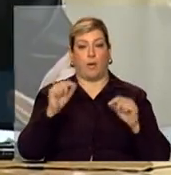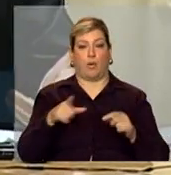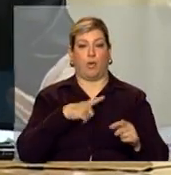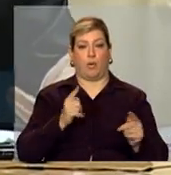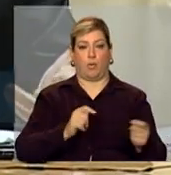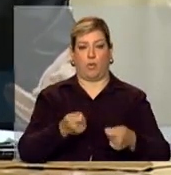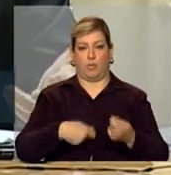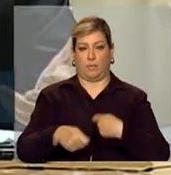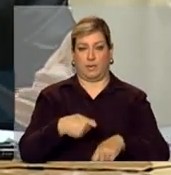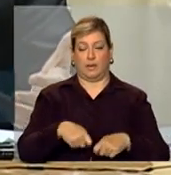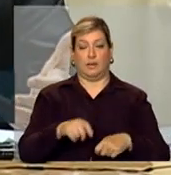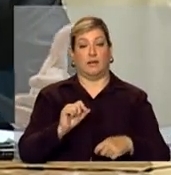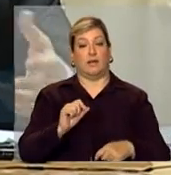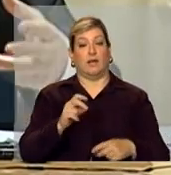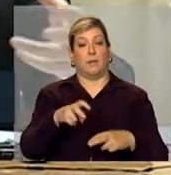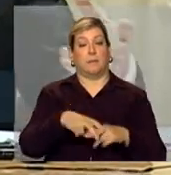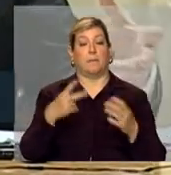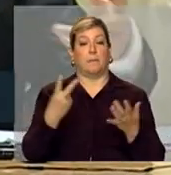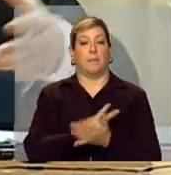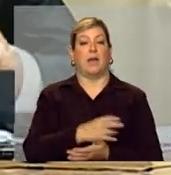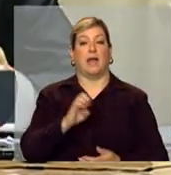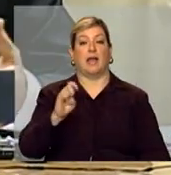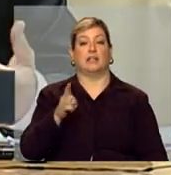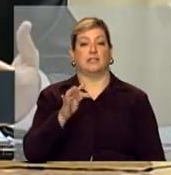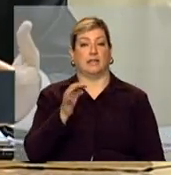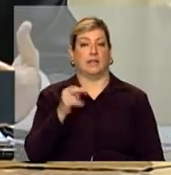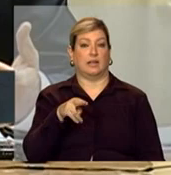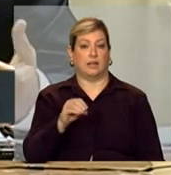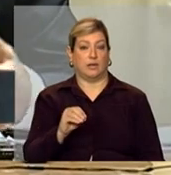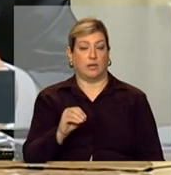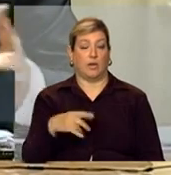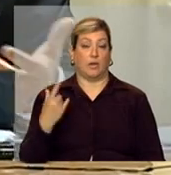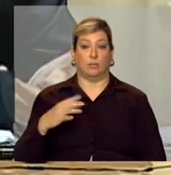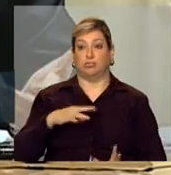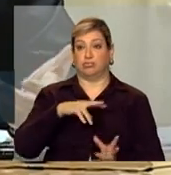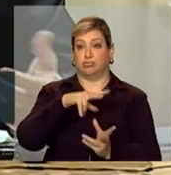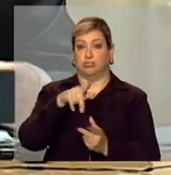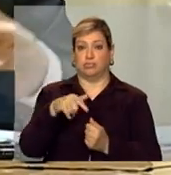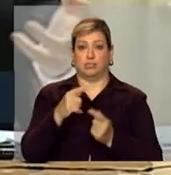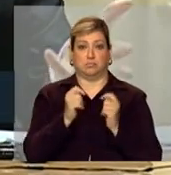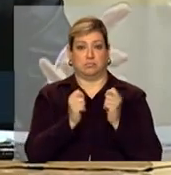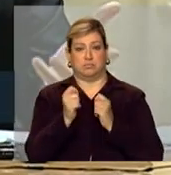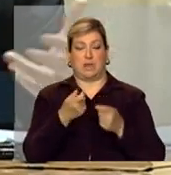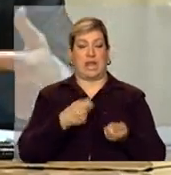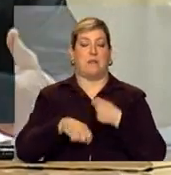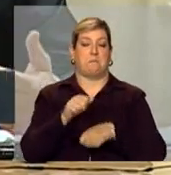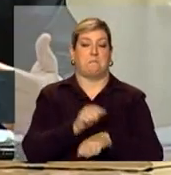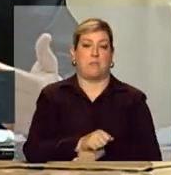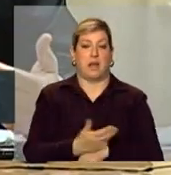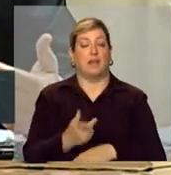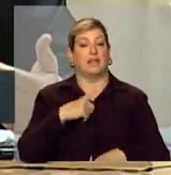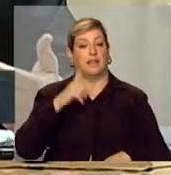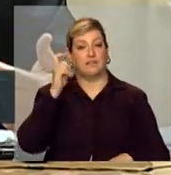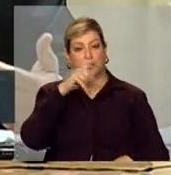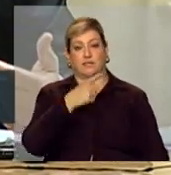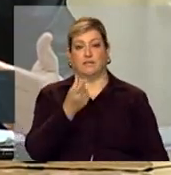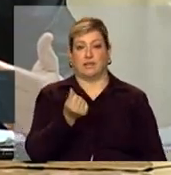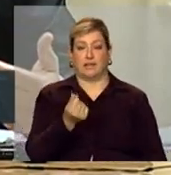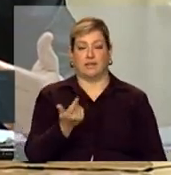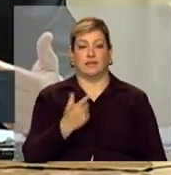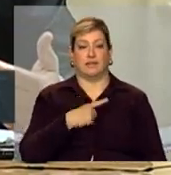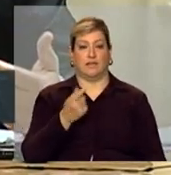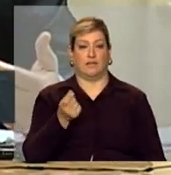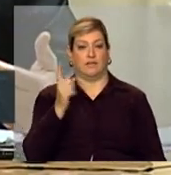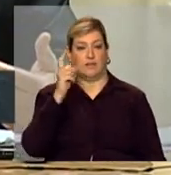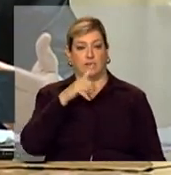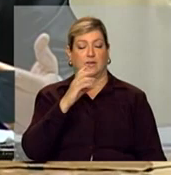externos quando o mercado internacional se contrai você tem dificuldades financeiras dificuldades econômicas